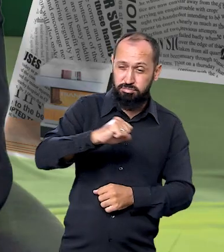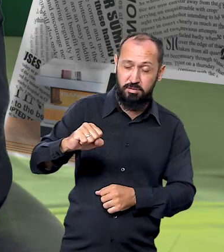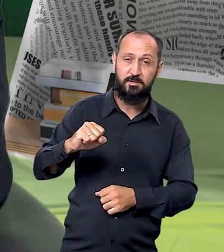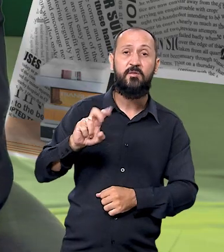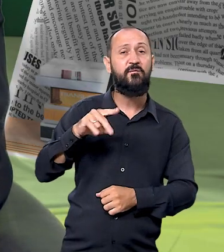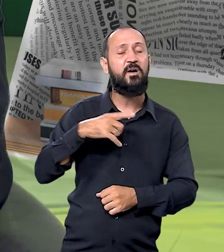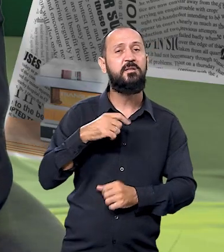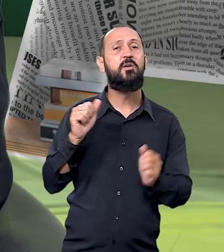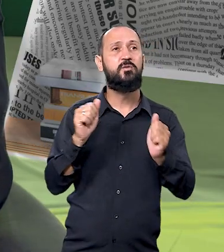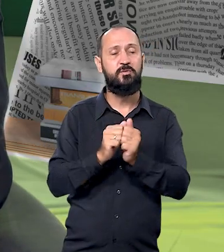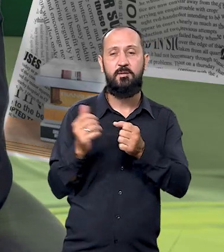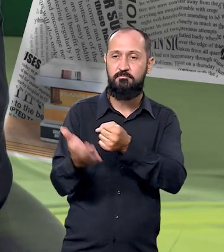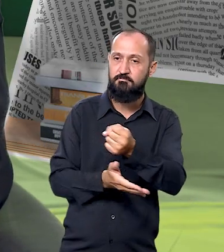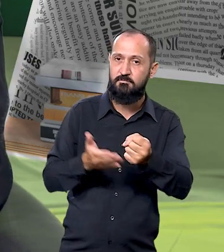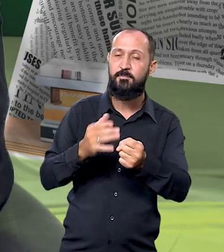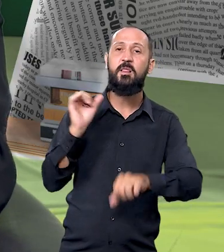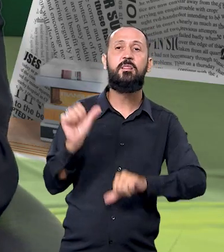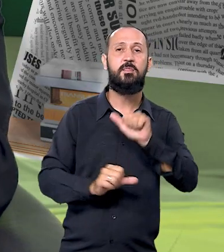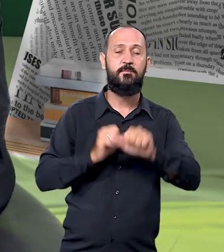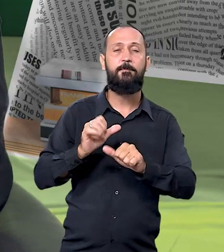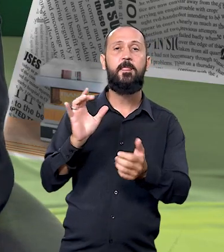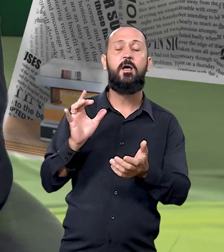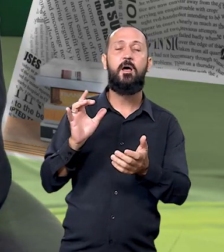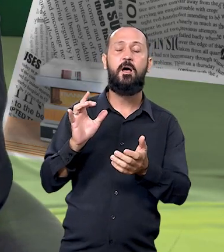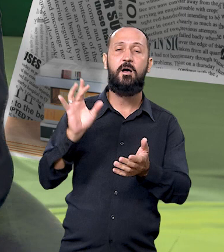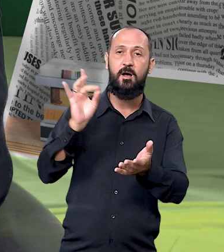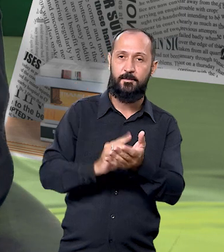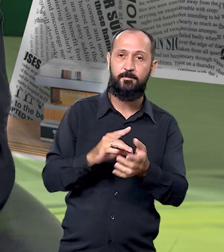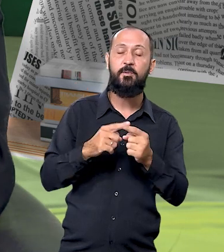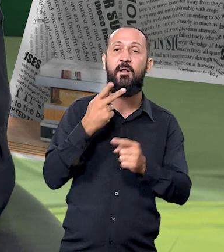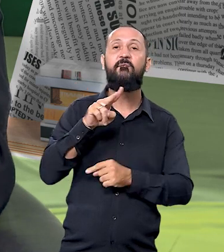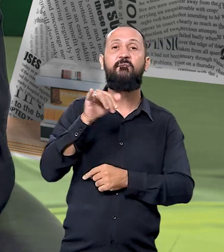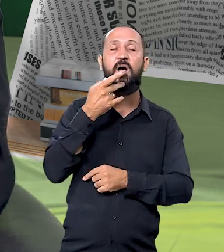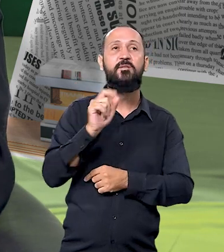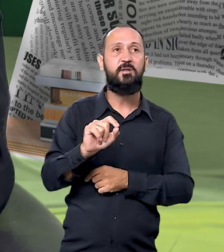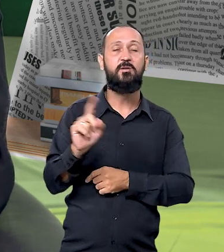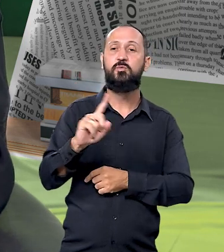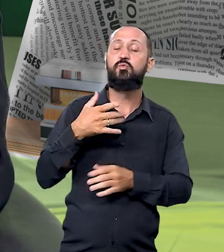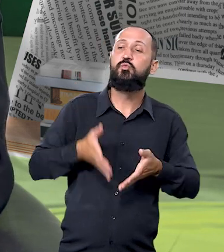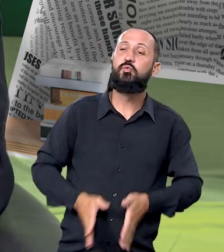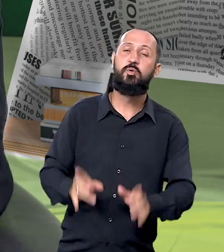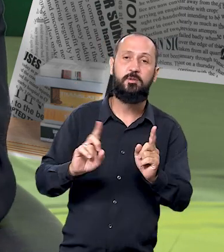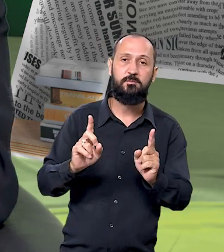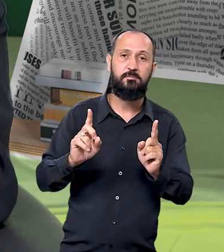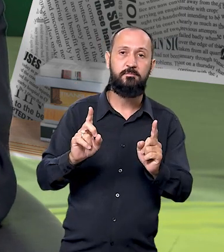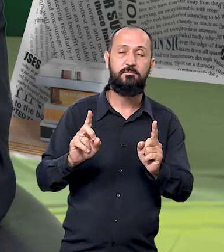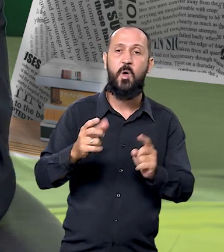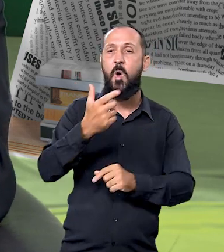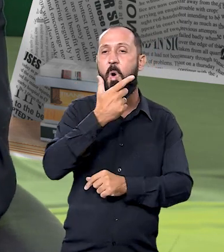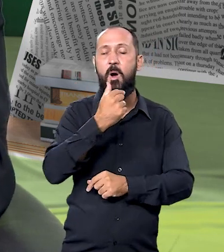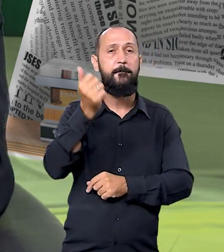feminicídio, a gente vai estar dando um passo fundamental para transformar a realidade. Porque eles vão dizer, mas nós não